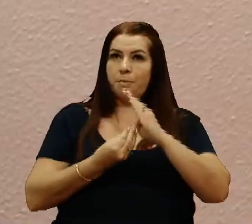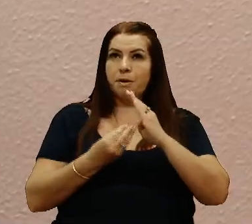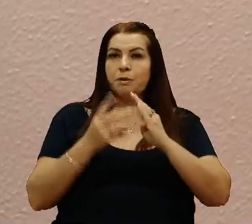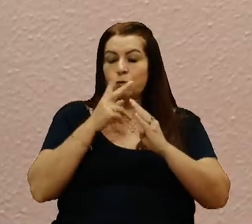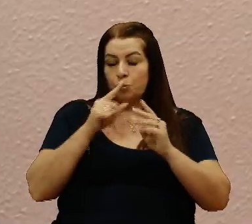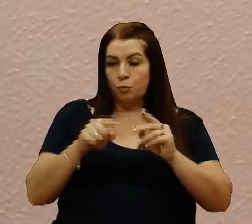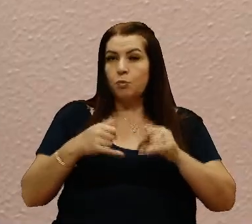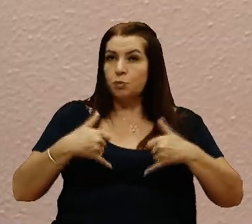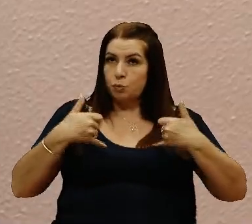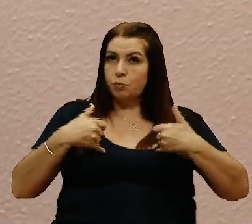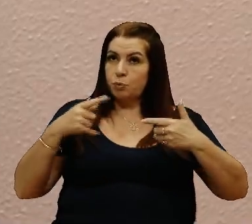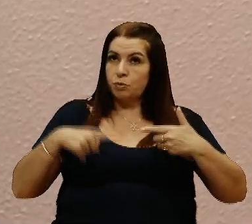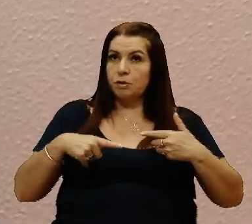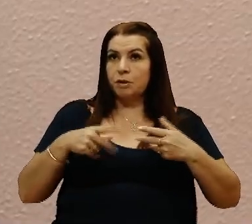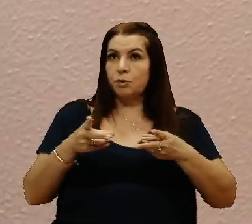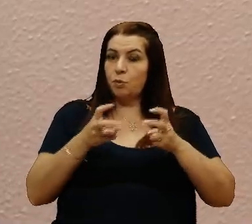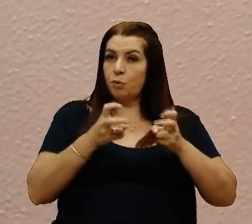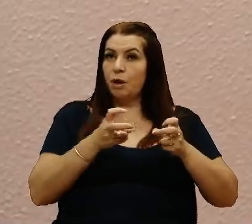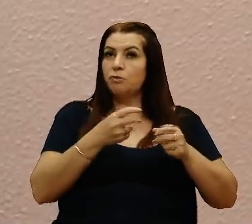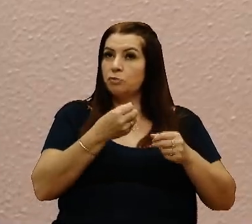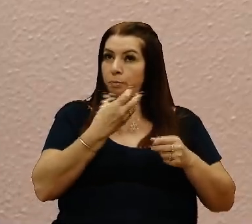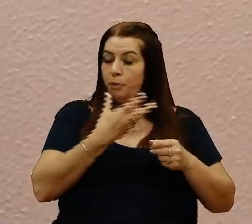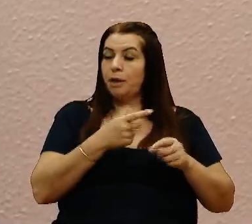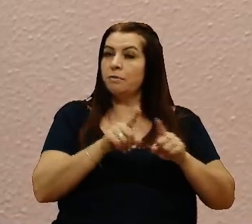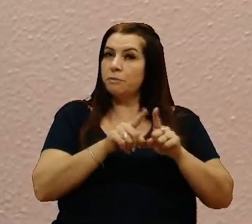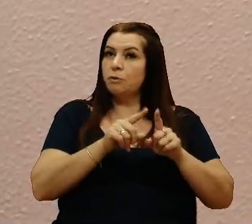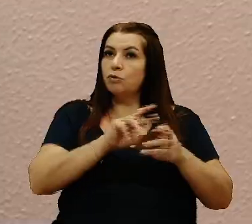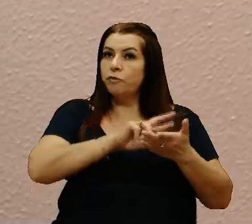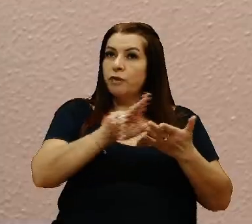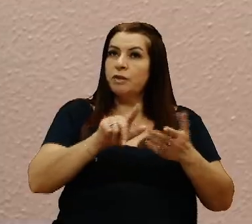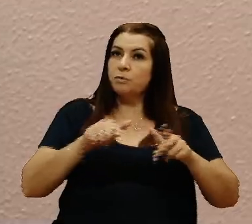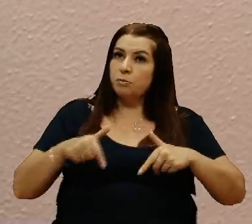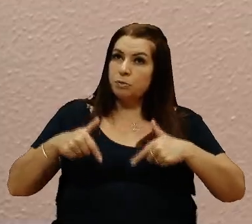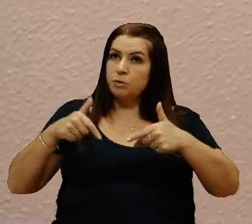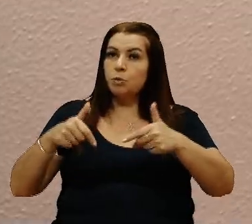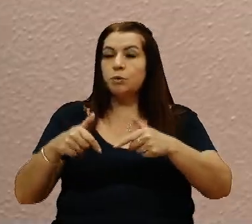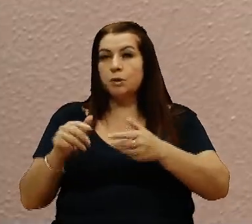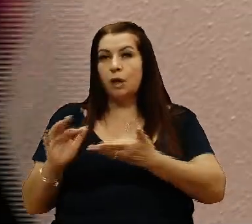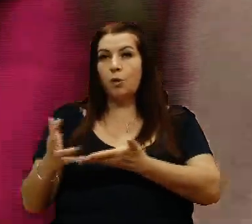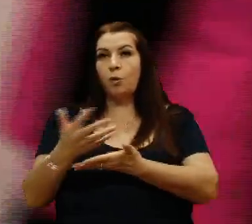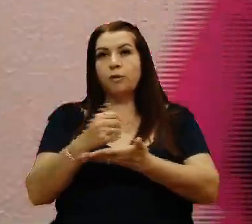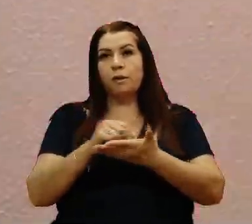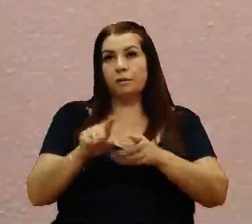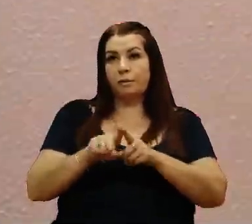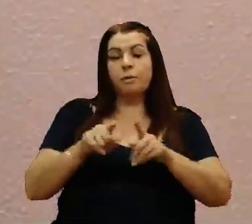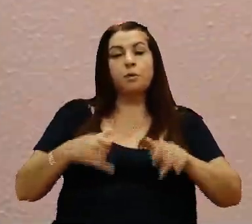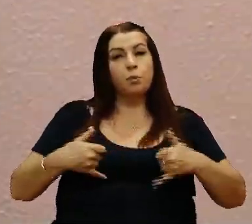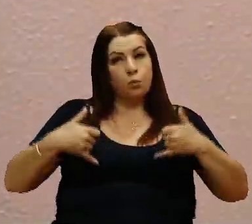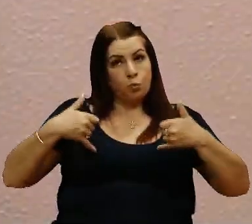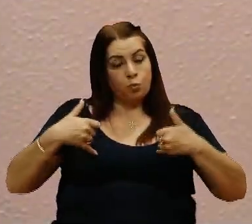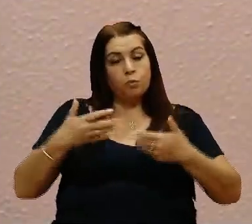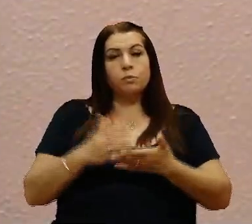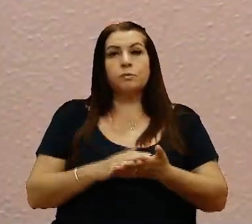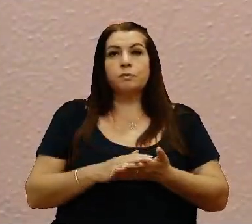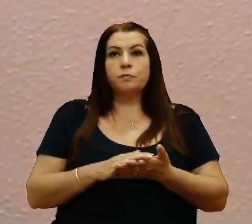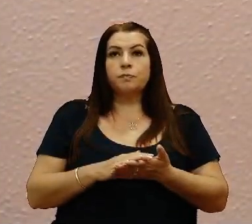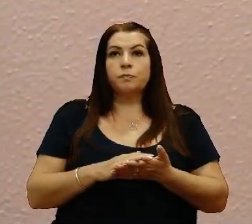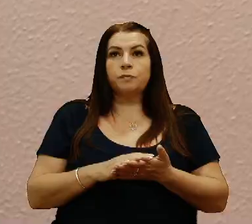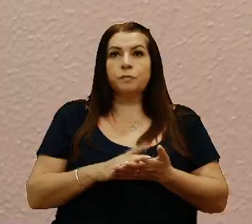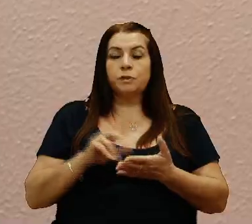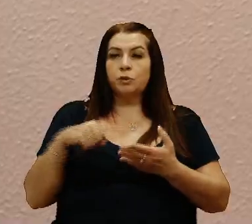tem um caixa considerável, consegue fazer diversas ações, a Codeca também é motivo de orgulho, né, da nossa